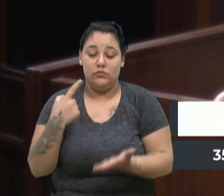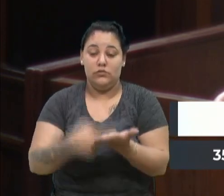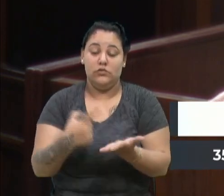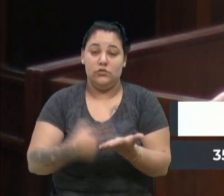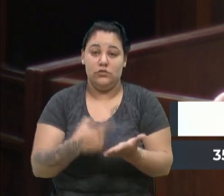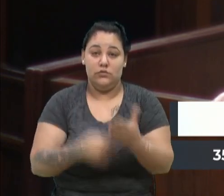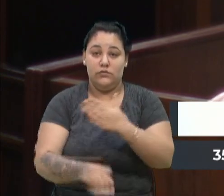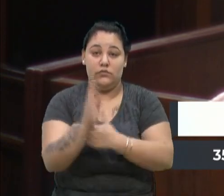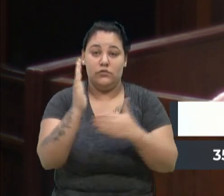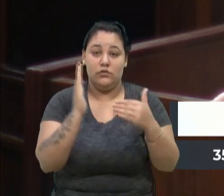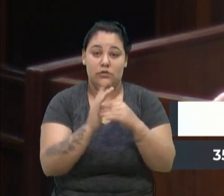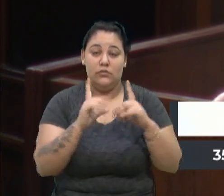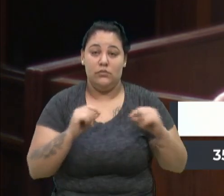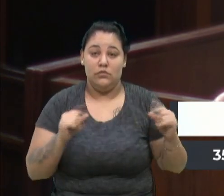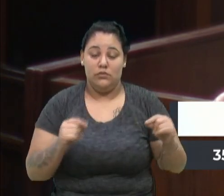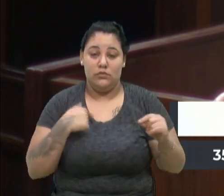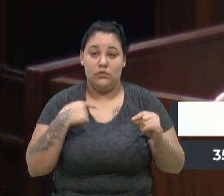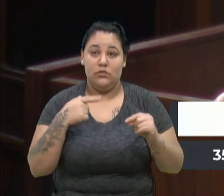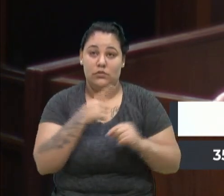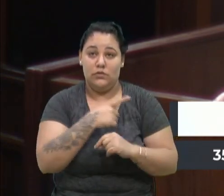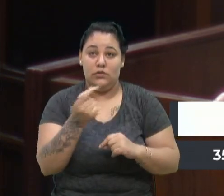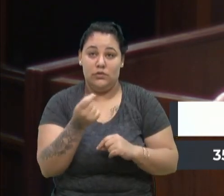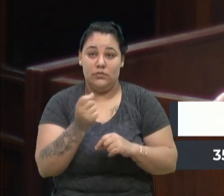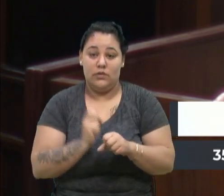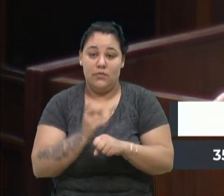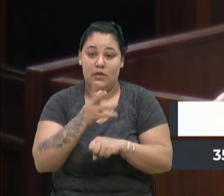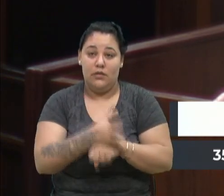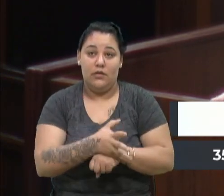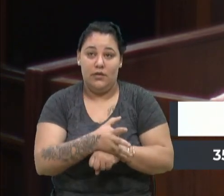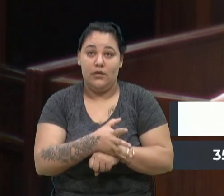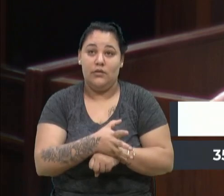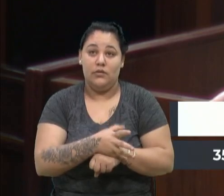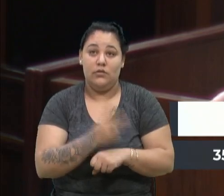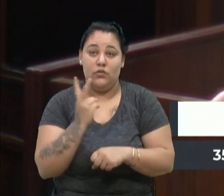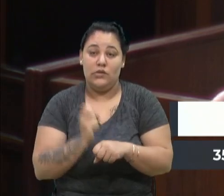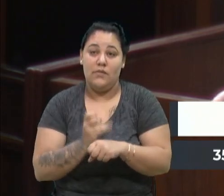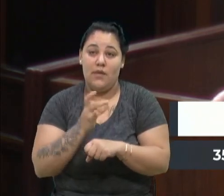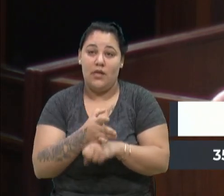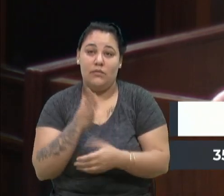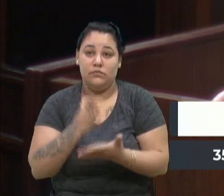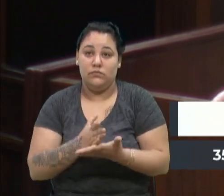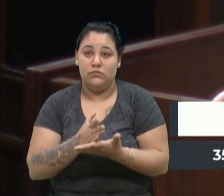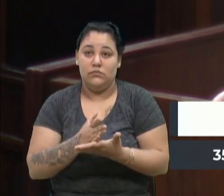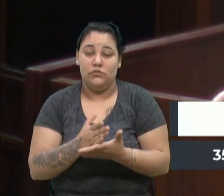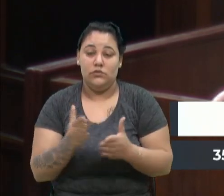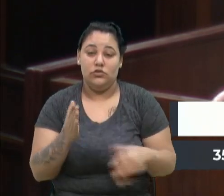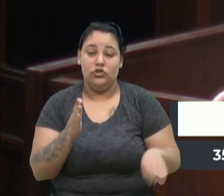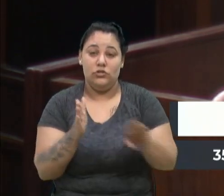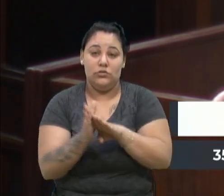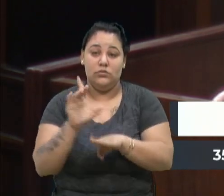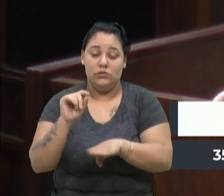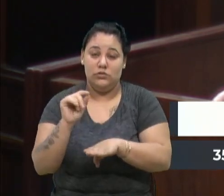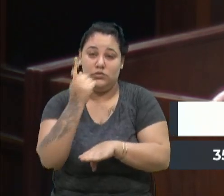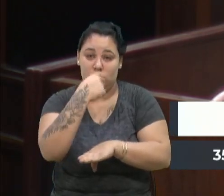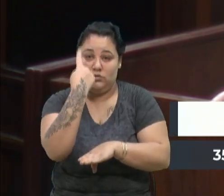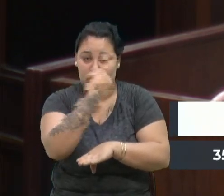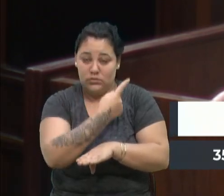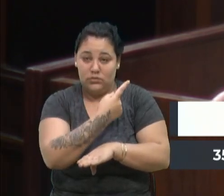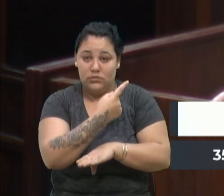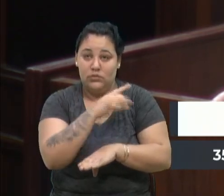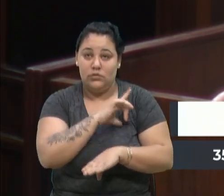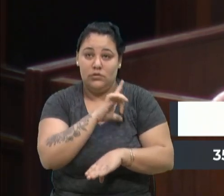Brasília. Nós saímos na madrugada de ontem, 2h30 da manhã, chegamos às 10. A